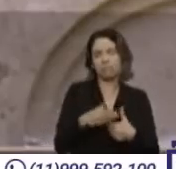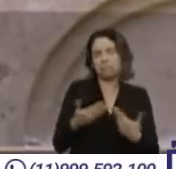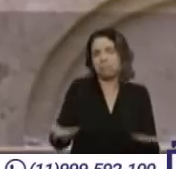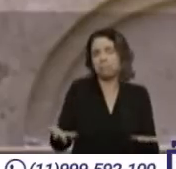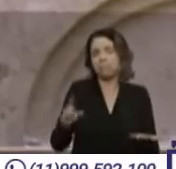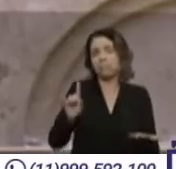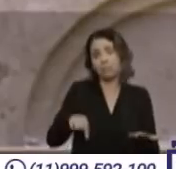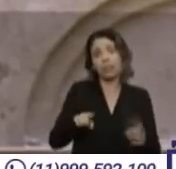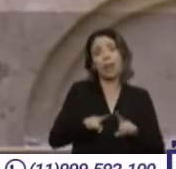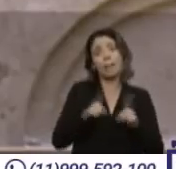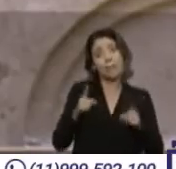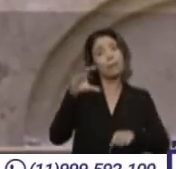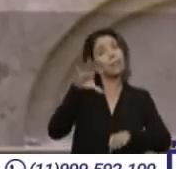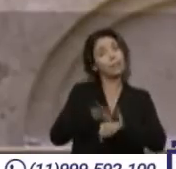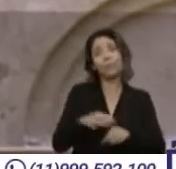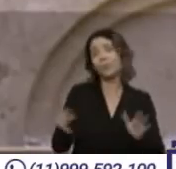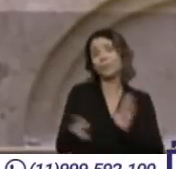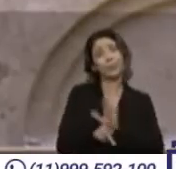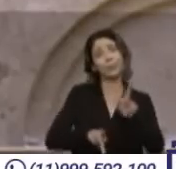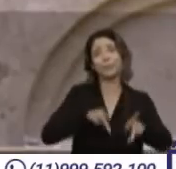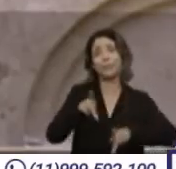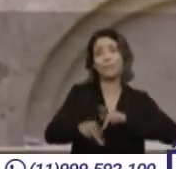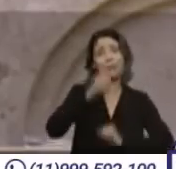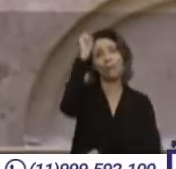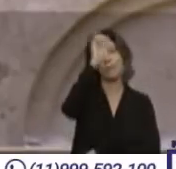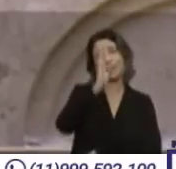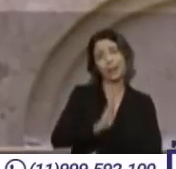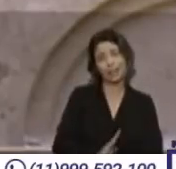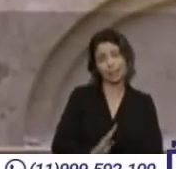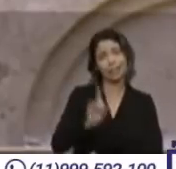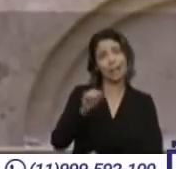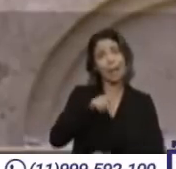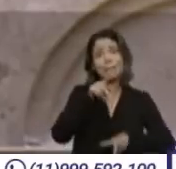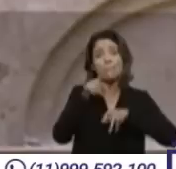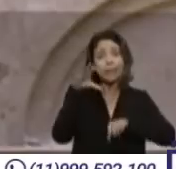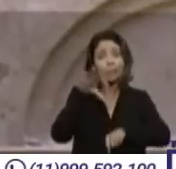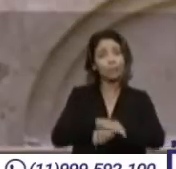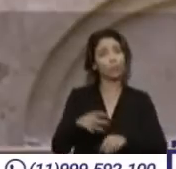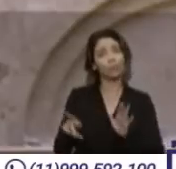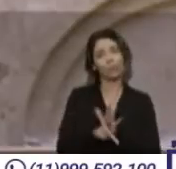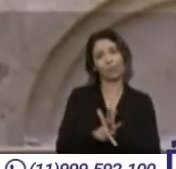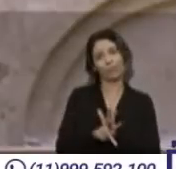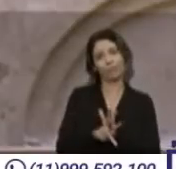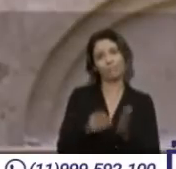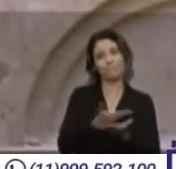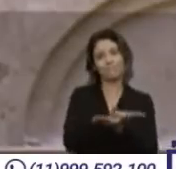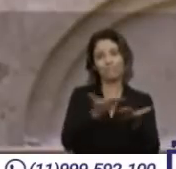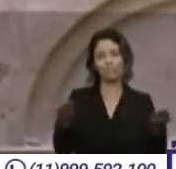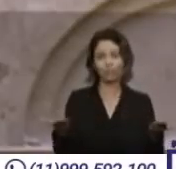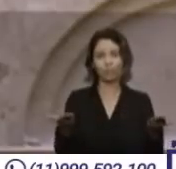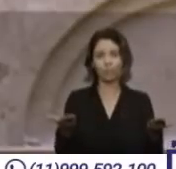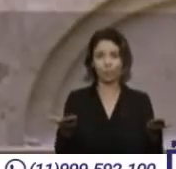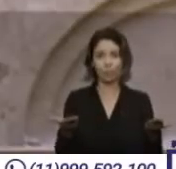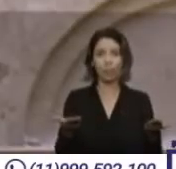verdade, é patrimônio do povo brasileiro, é patrimônio da humanidade. A